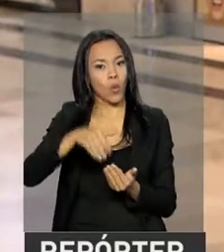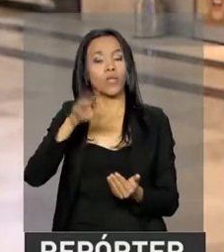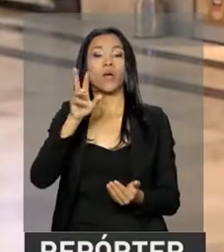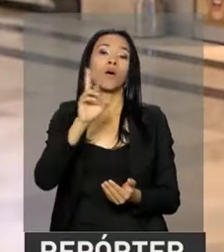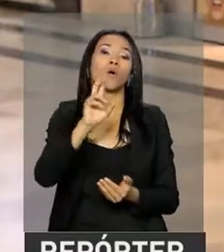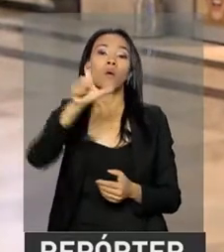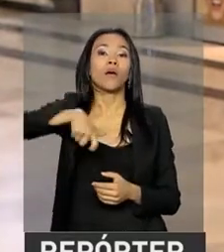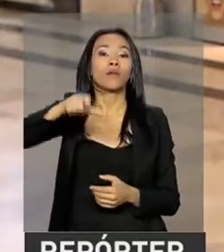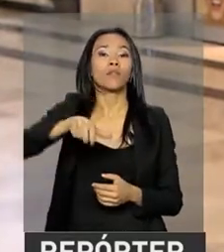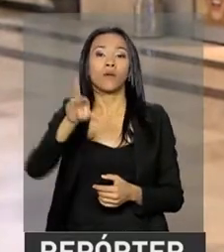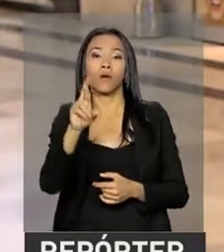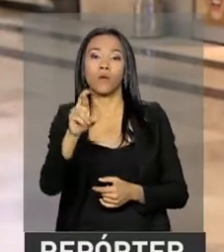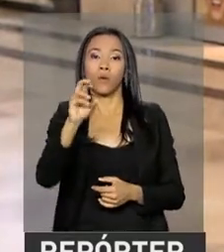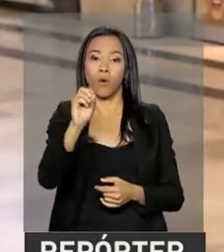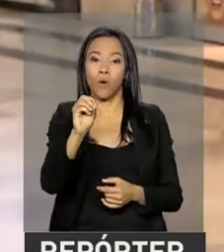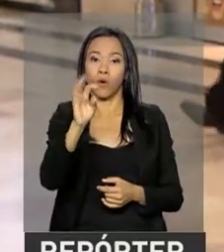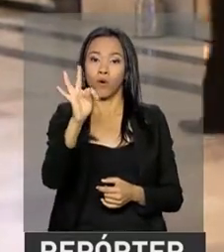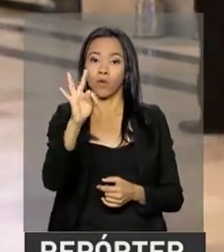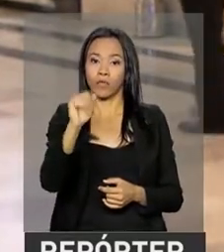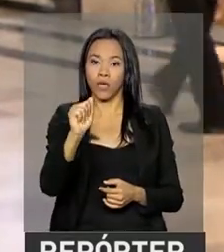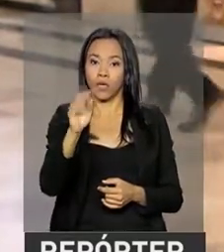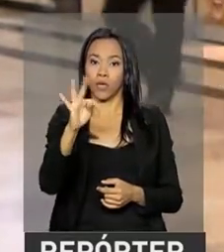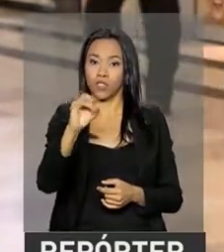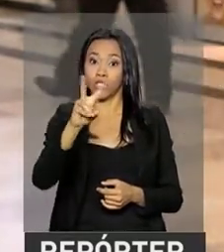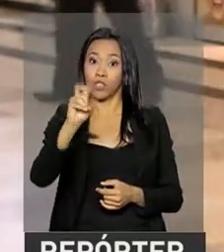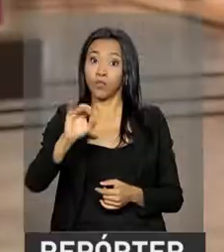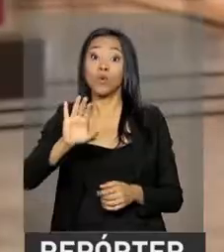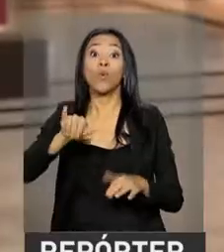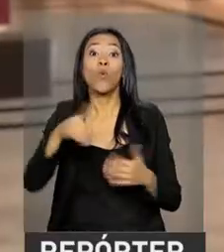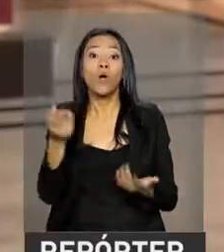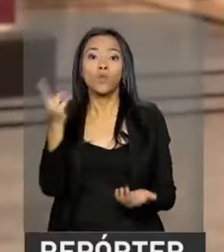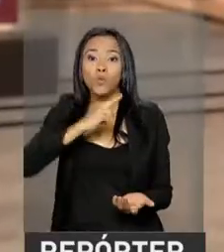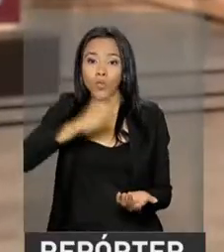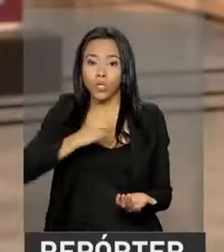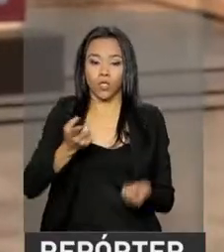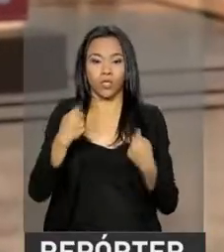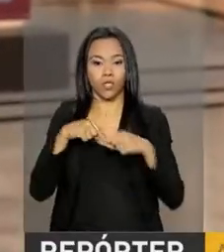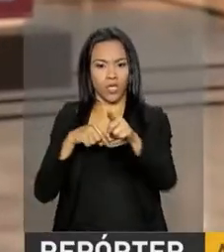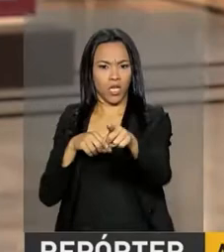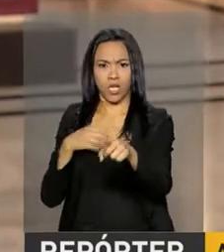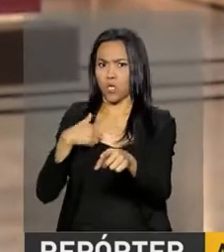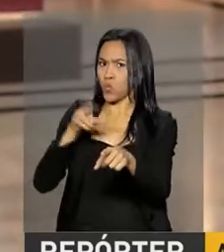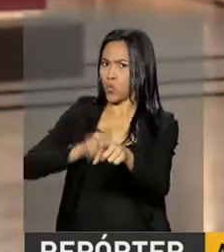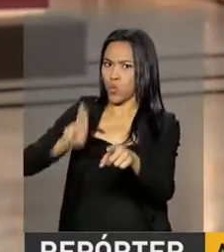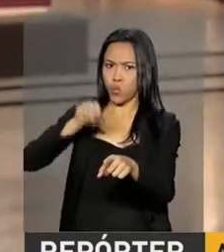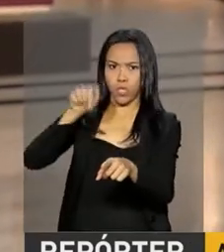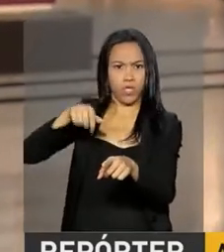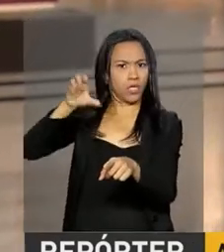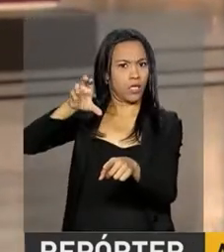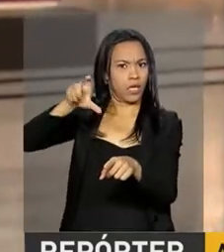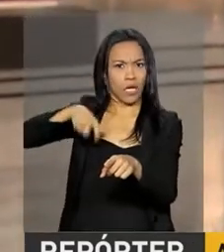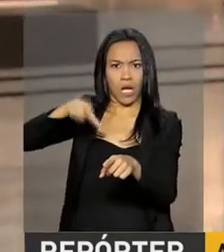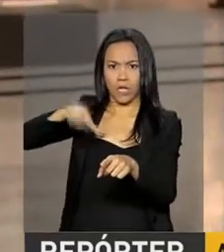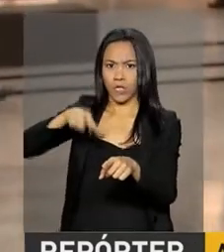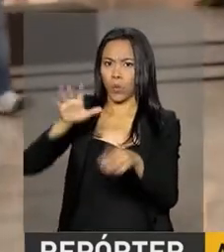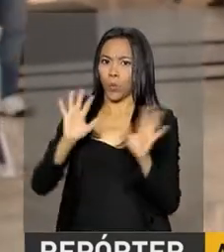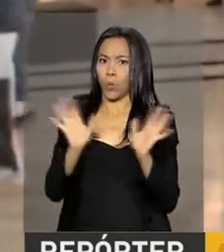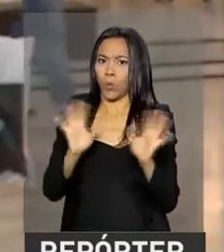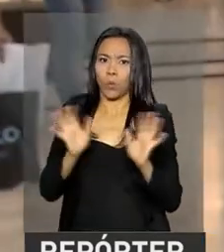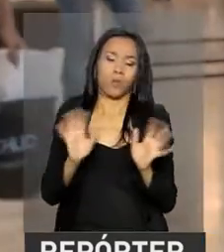ser utilizado em situações emergenciais no uso do rotativo porque é impraticável